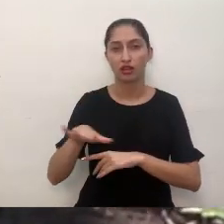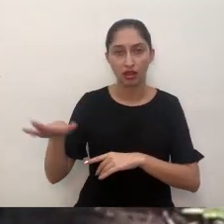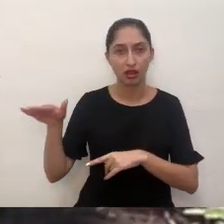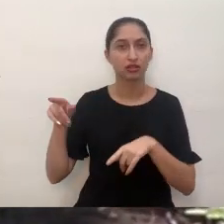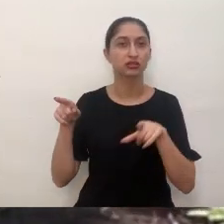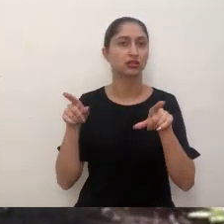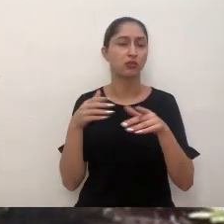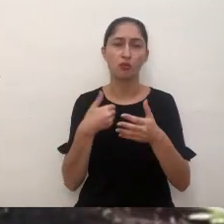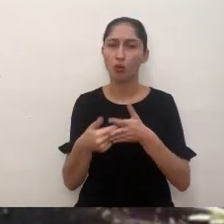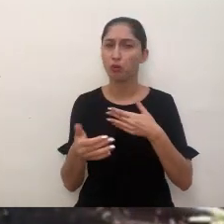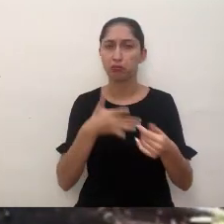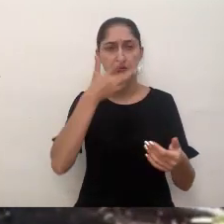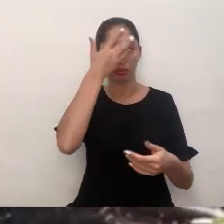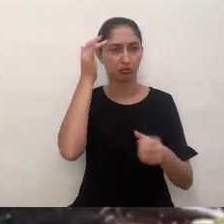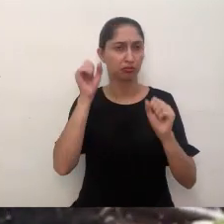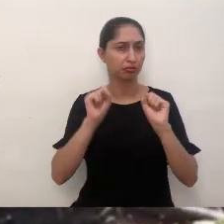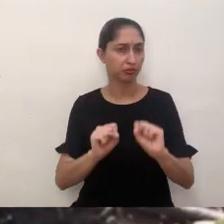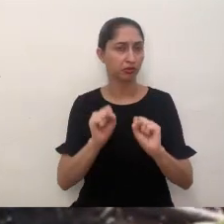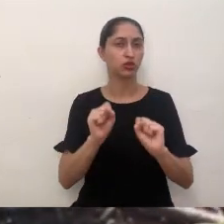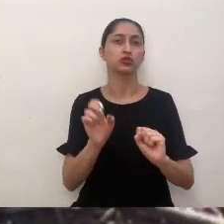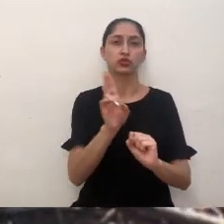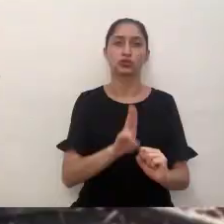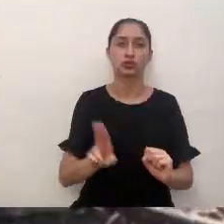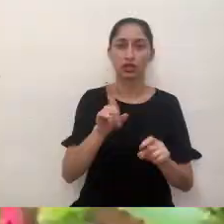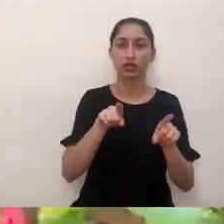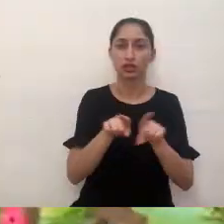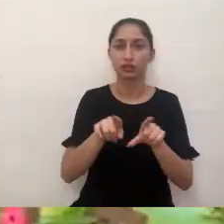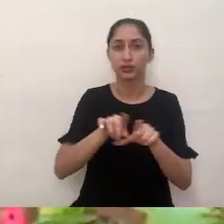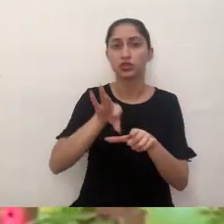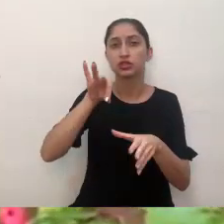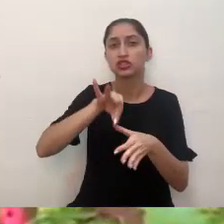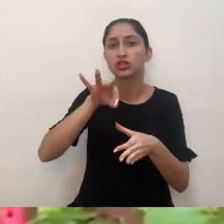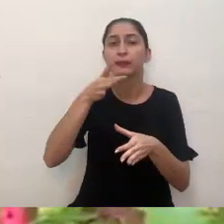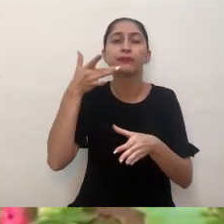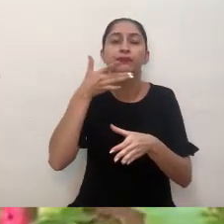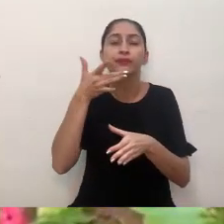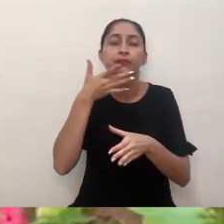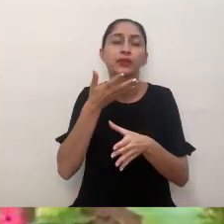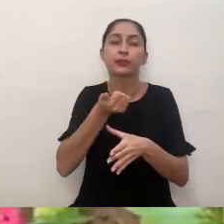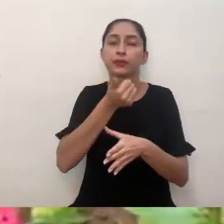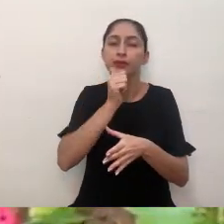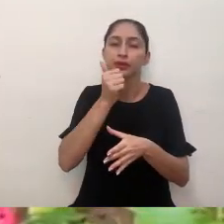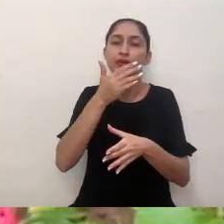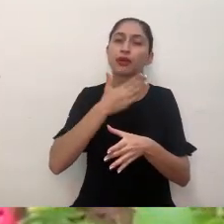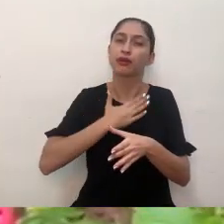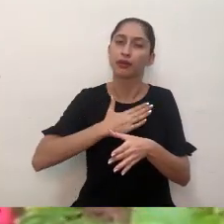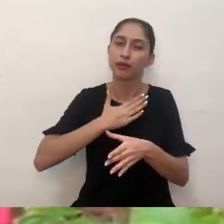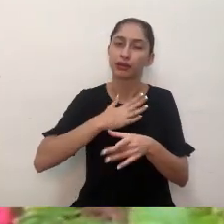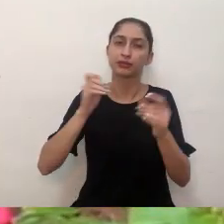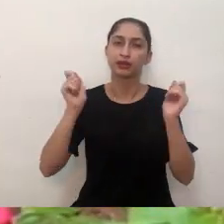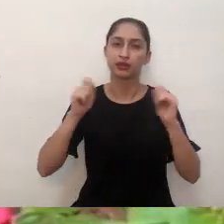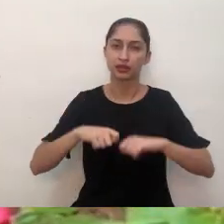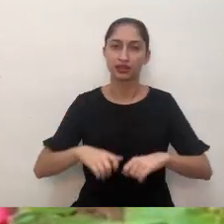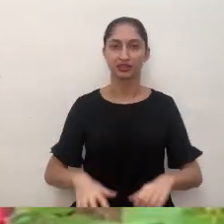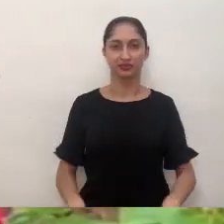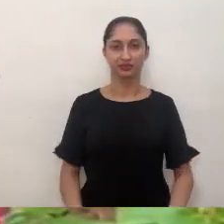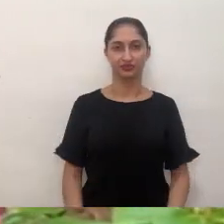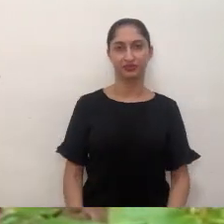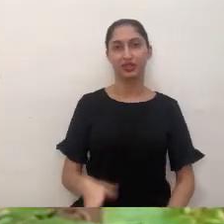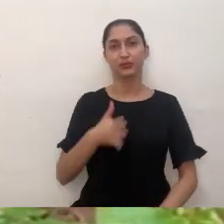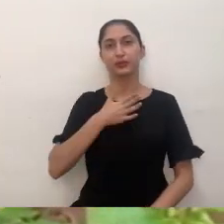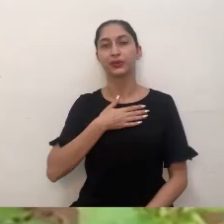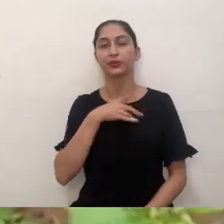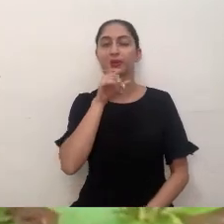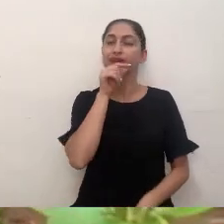pode estar tomando, né? É calmante, é um chá muito saboroso. Meu canarinho tá voando,